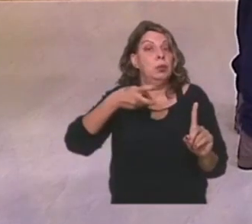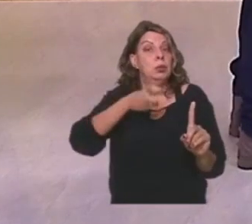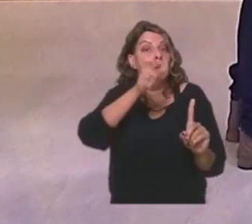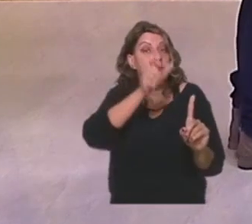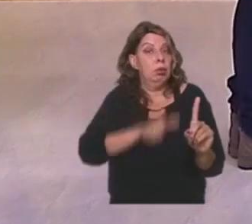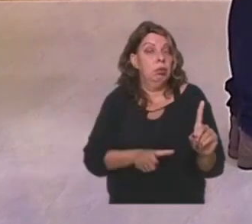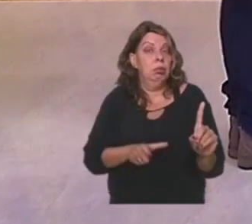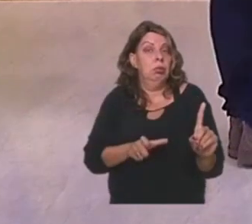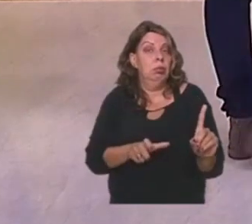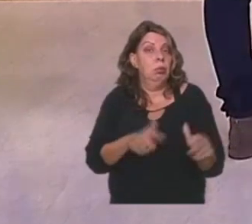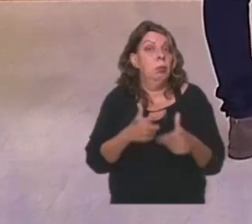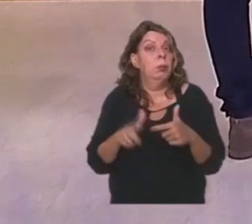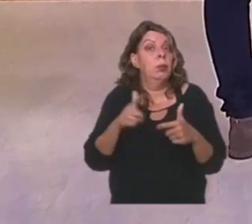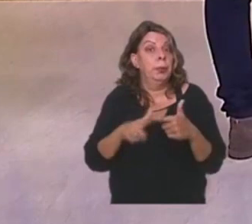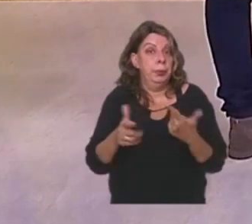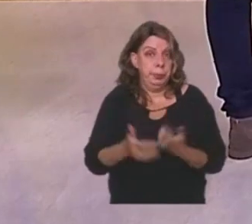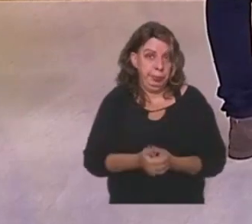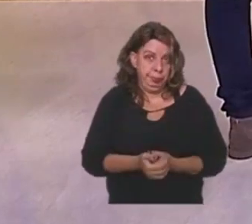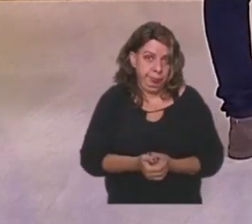observados?